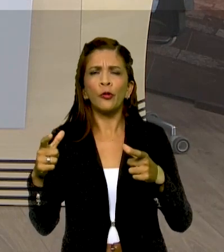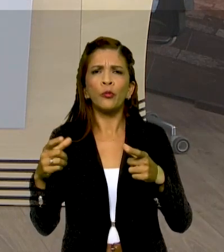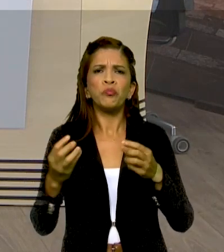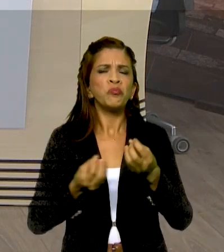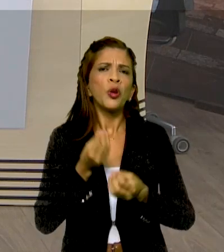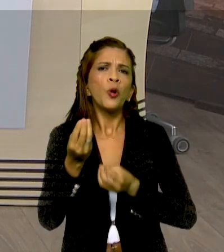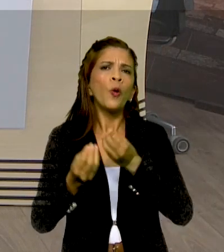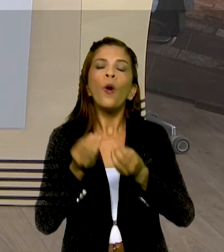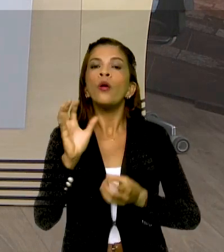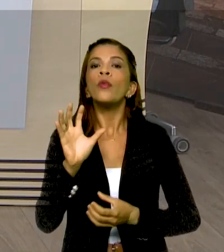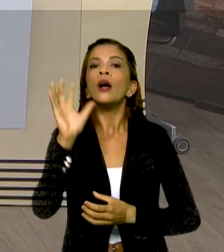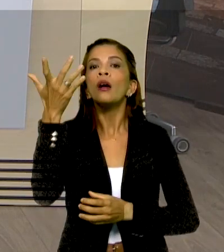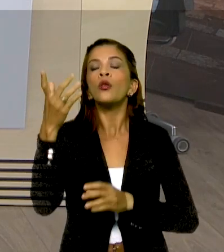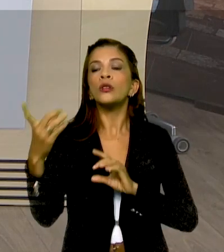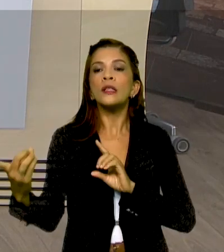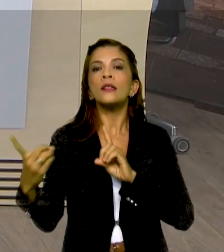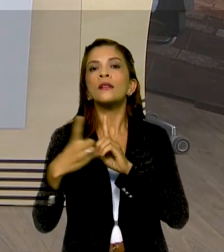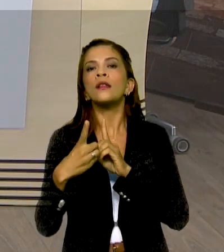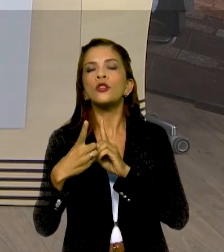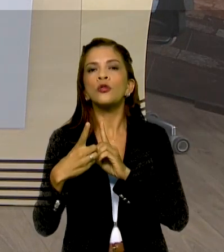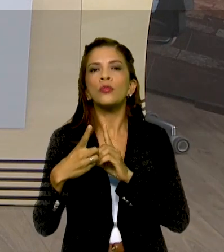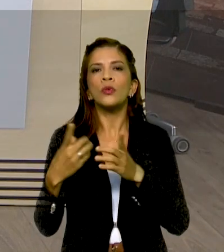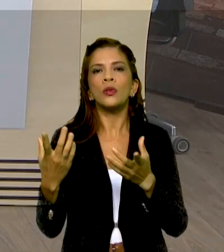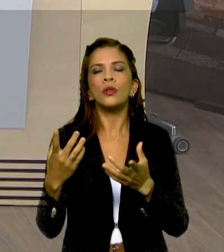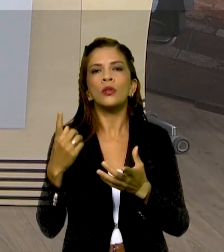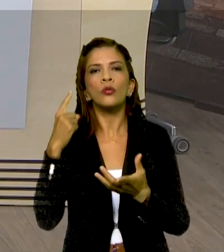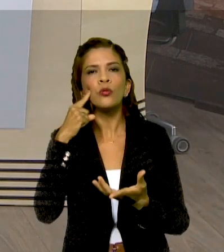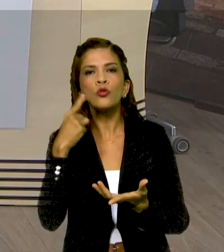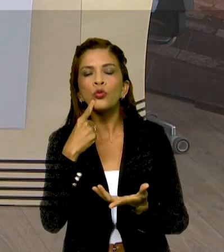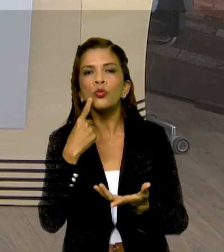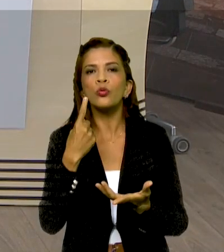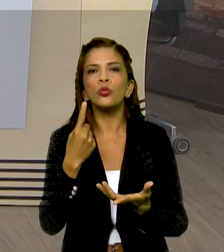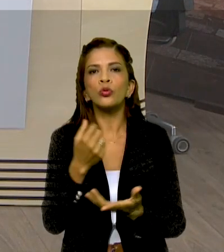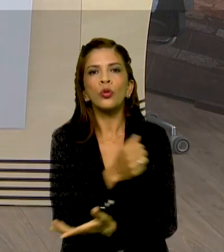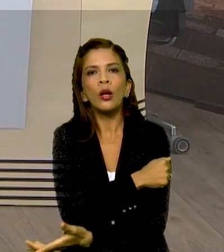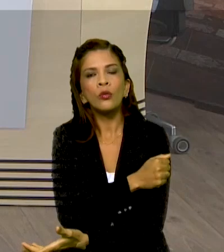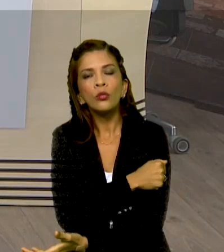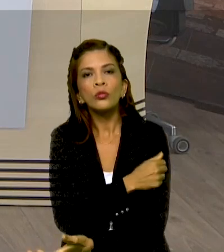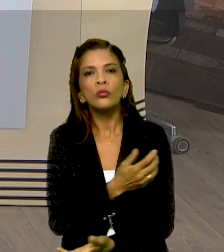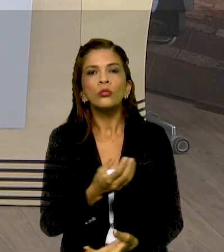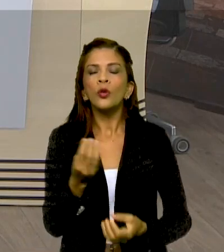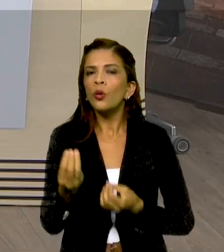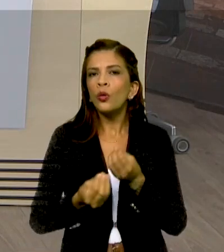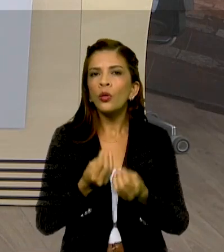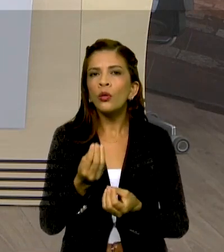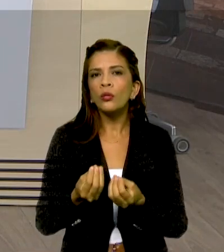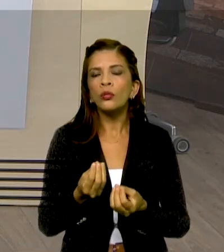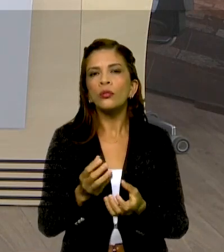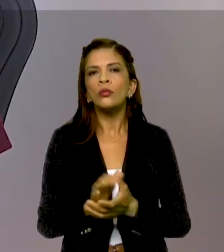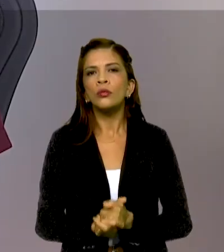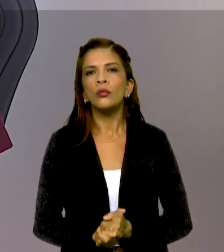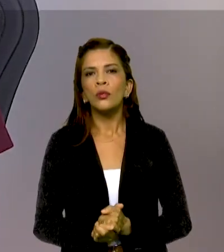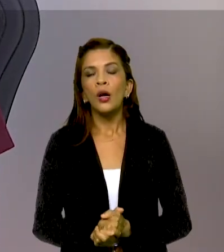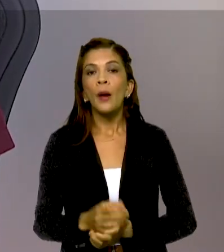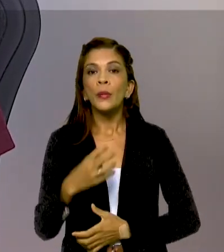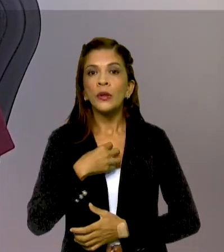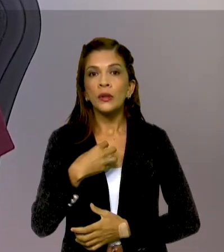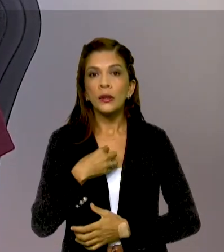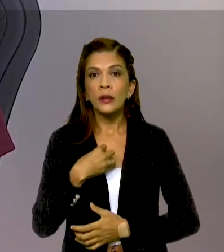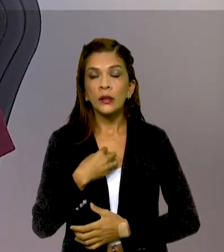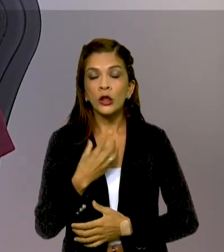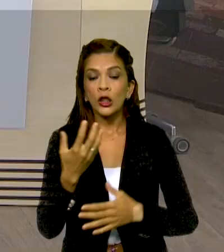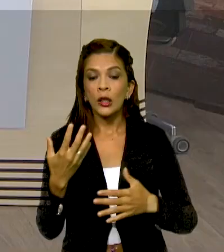atendimento ao aluno, à aluna, ao aluno surdo, à aluna surda, para que ele se sinta incluído dentro de